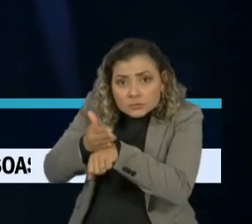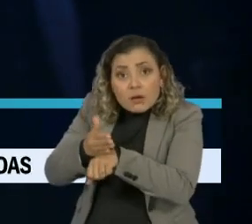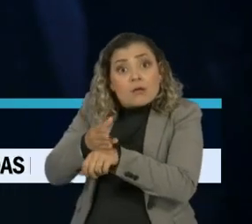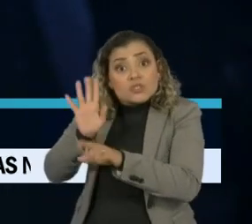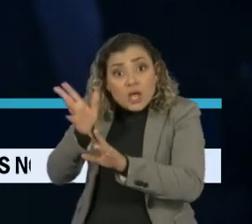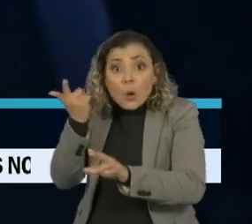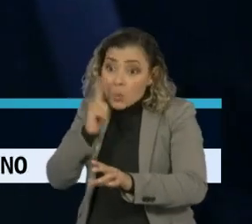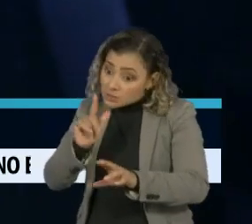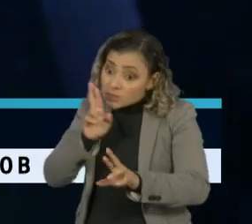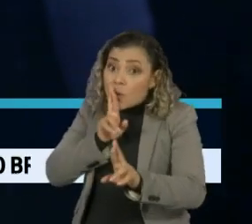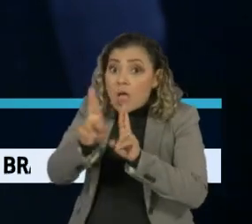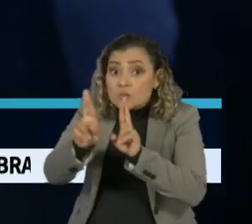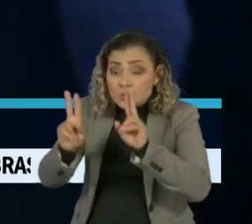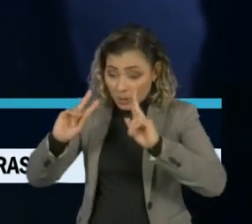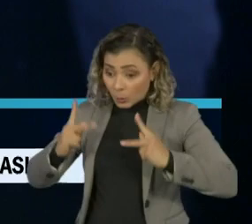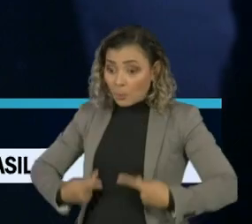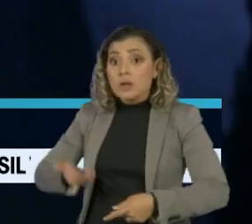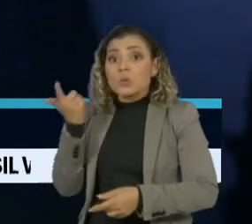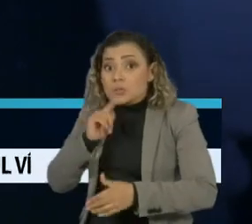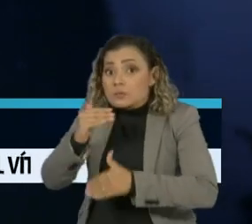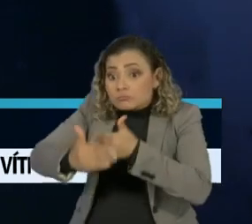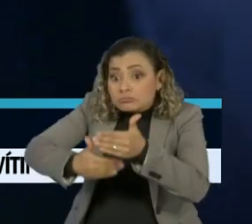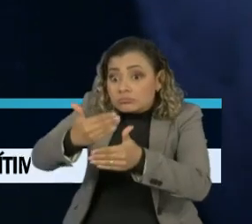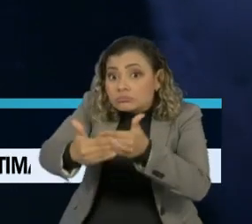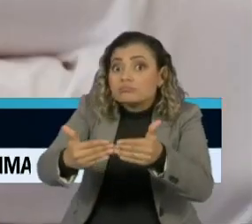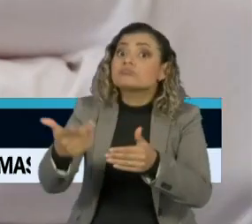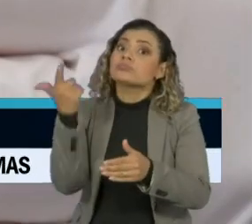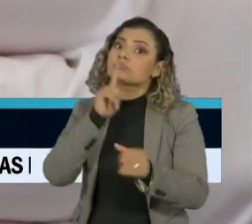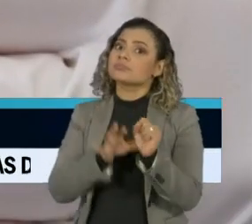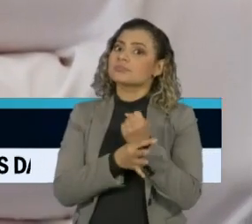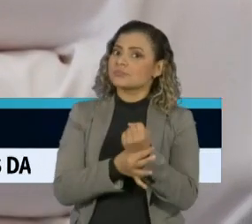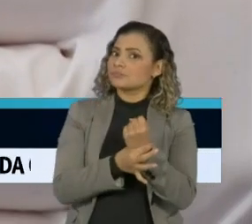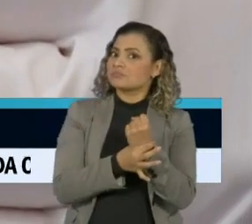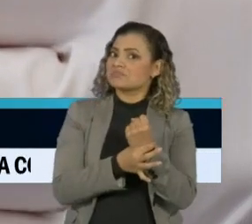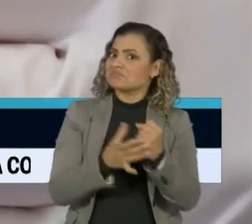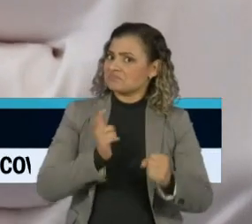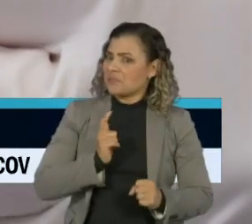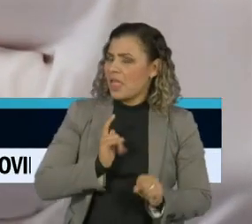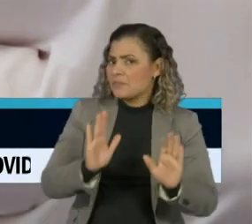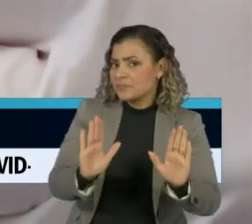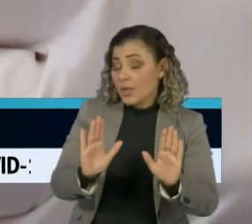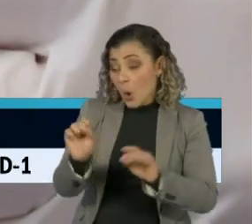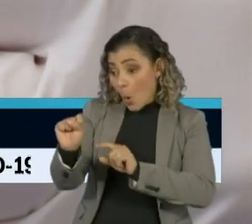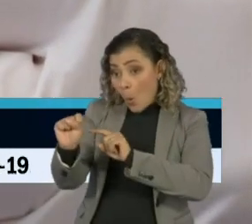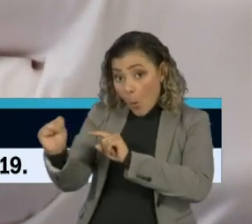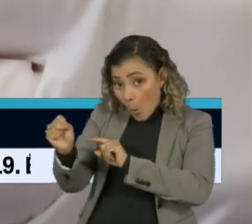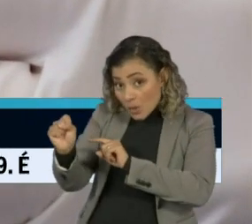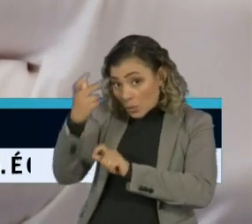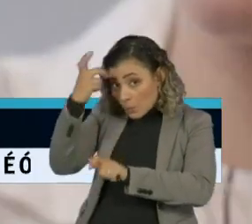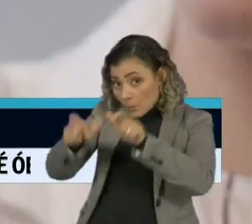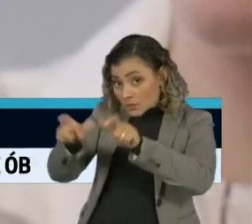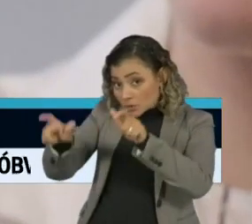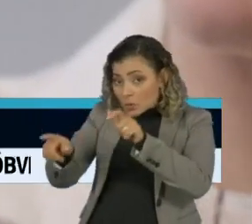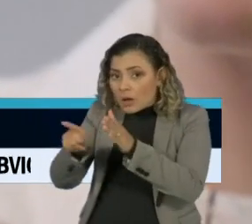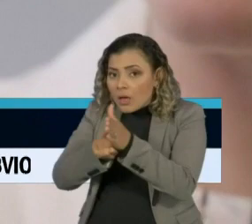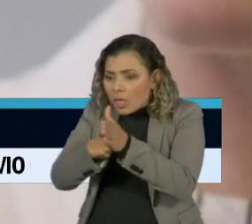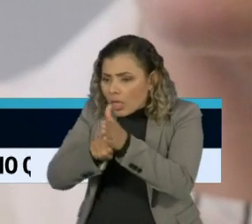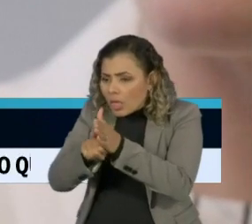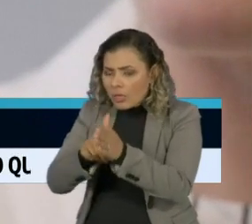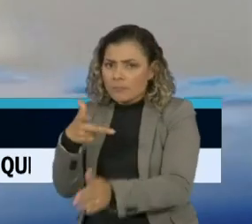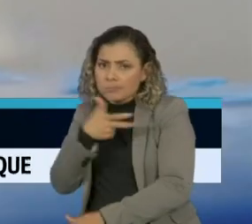contra coronavírus e até agora indicam que a vacina é segura as 8 pessoas que testaram a vacina da farmacêutica